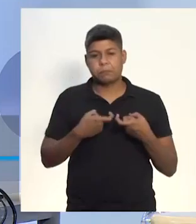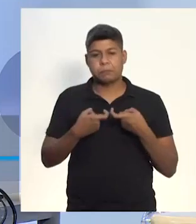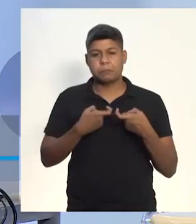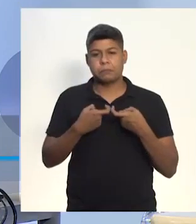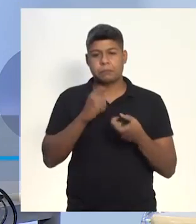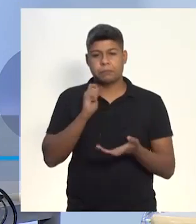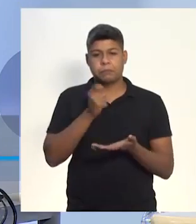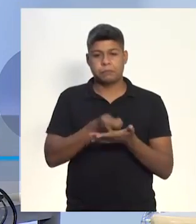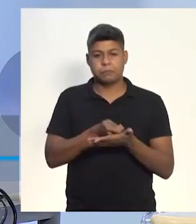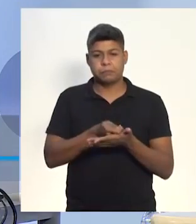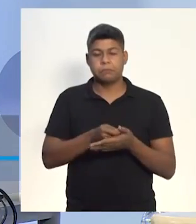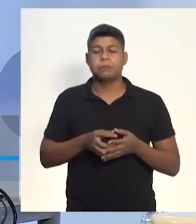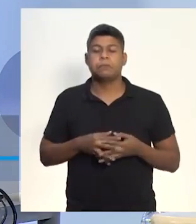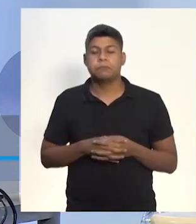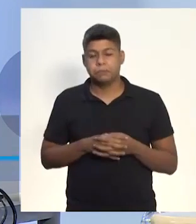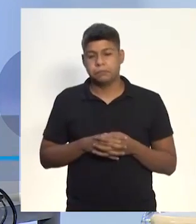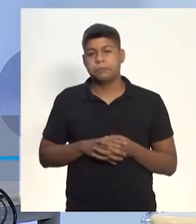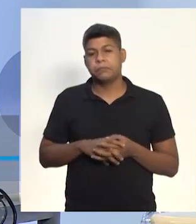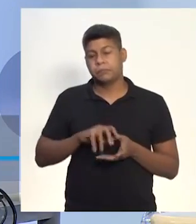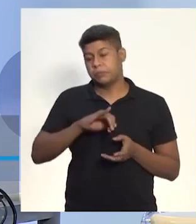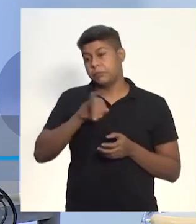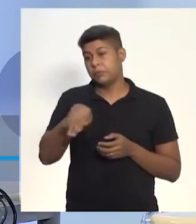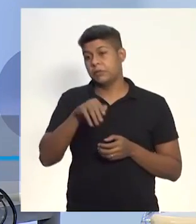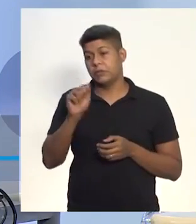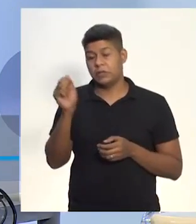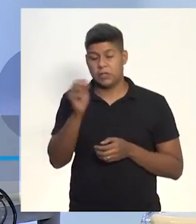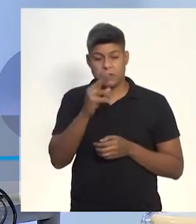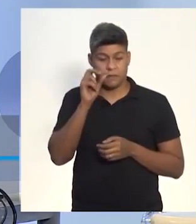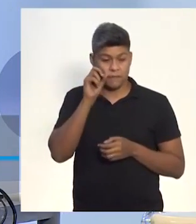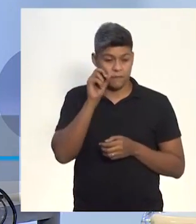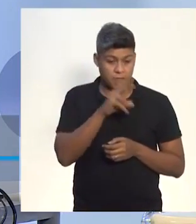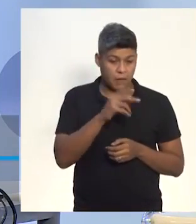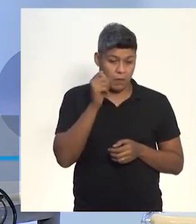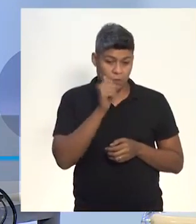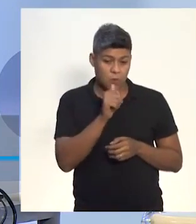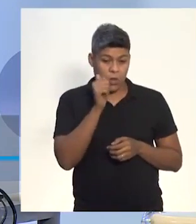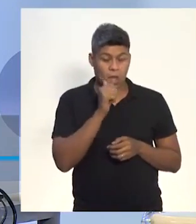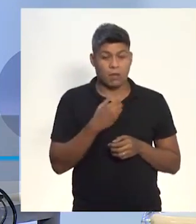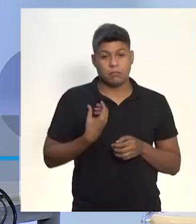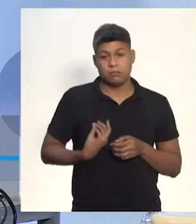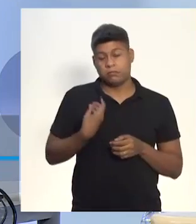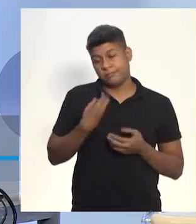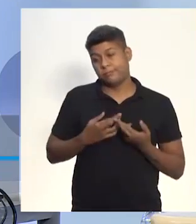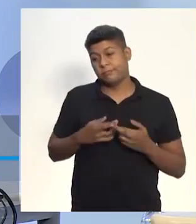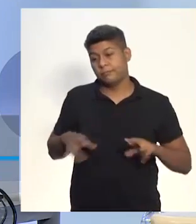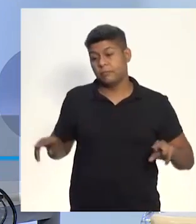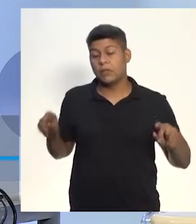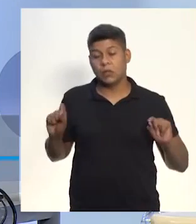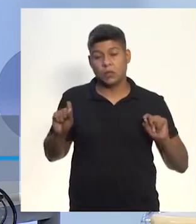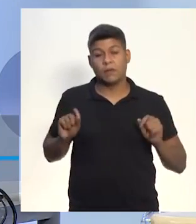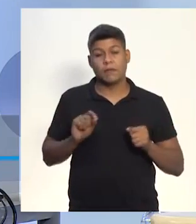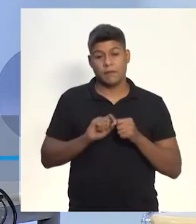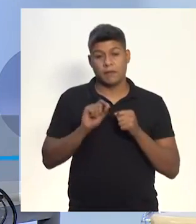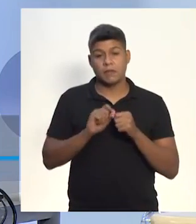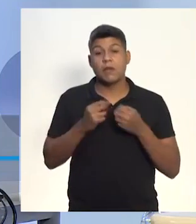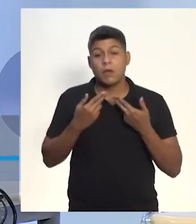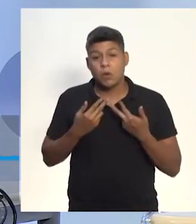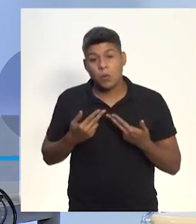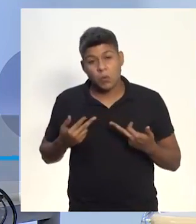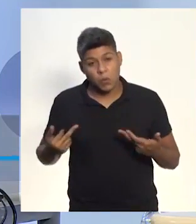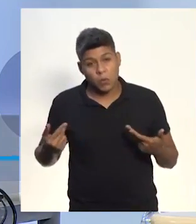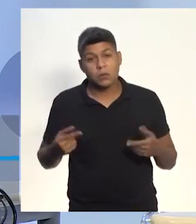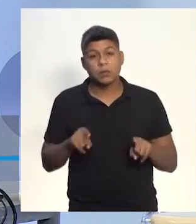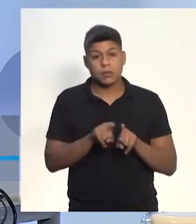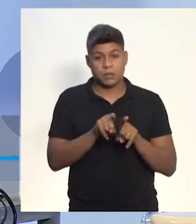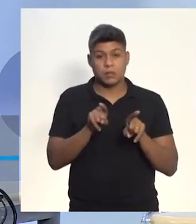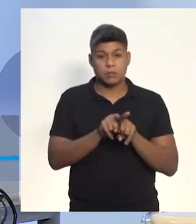E quando o Jean Valjean vê a situação que a Fantine está vivendo, ele resolve fazer alguma coisa,